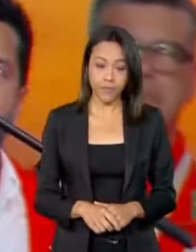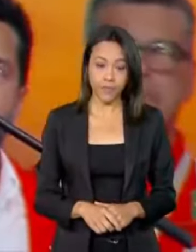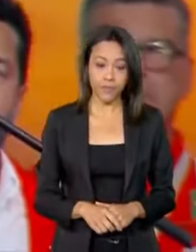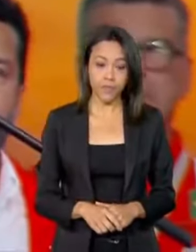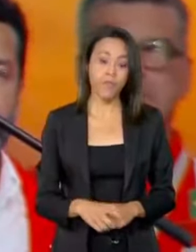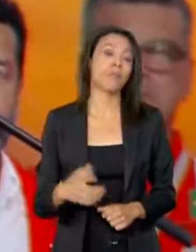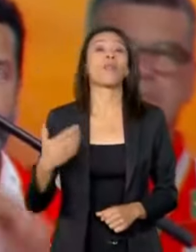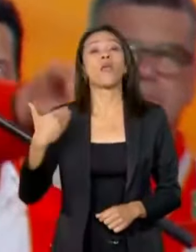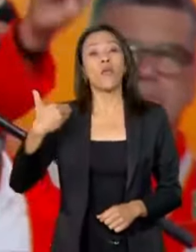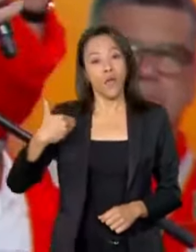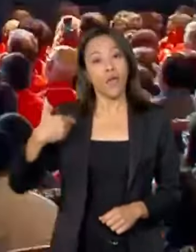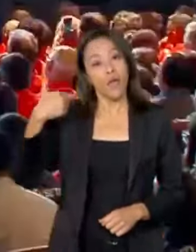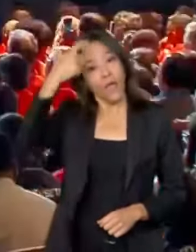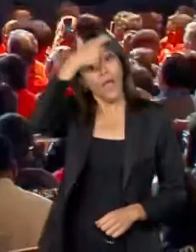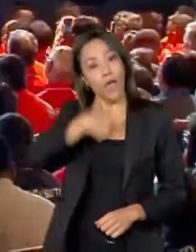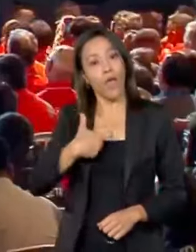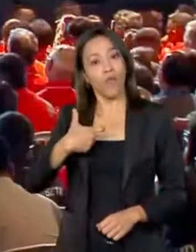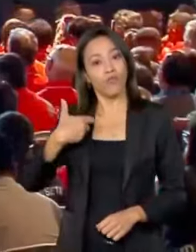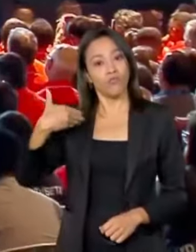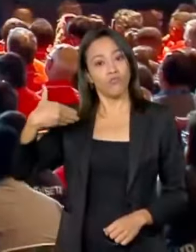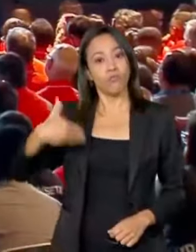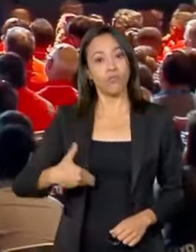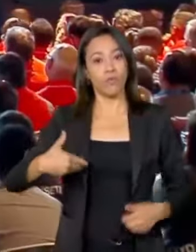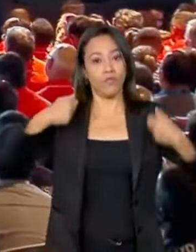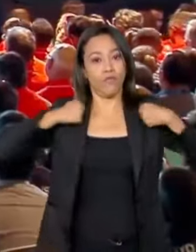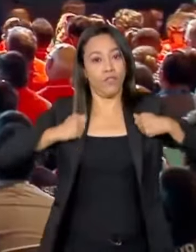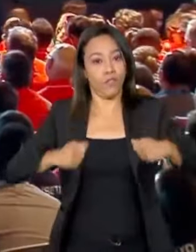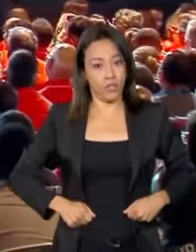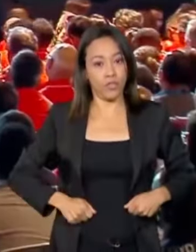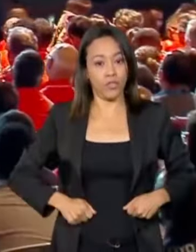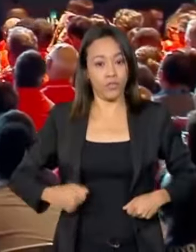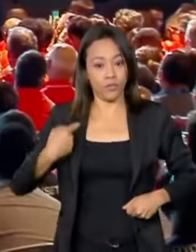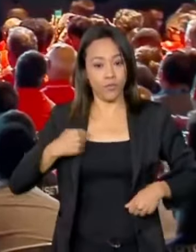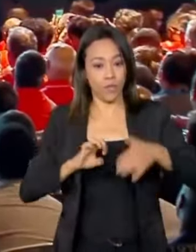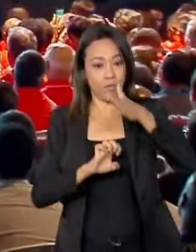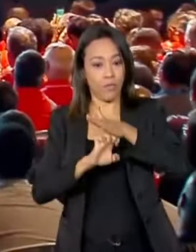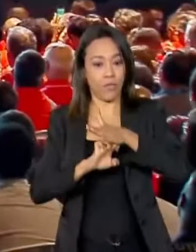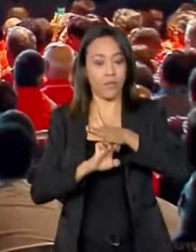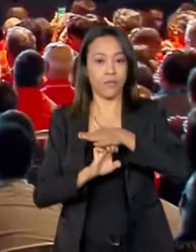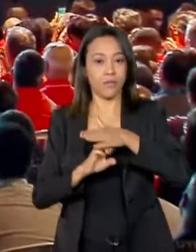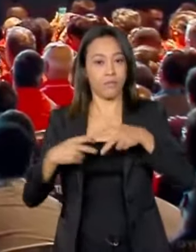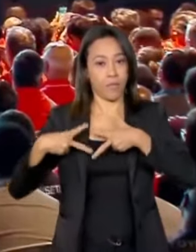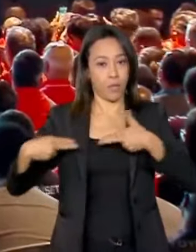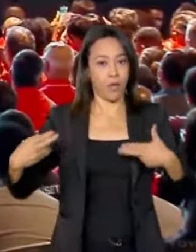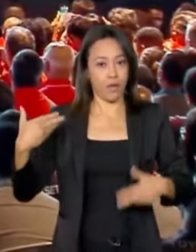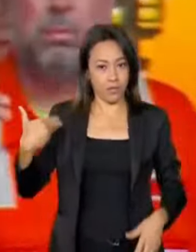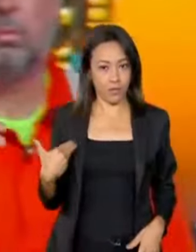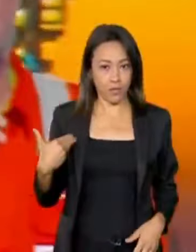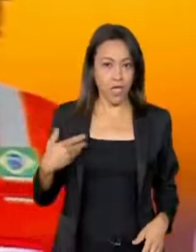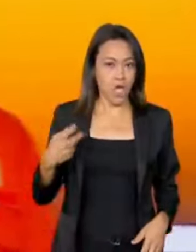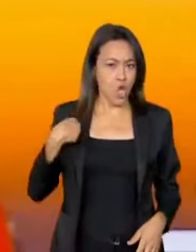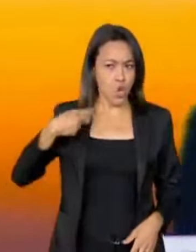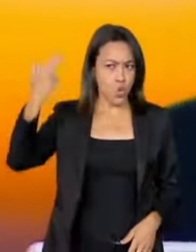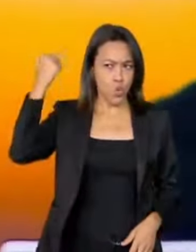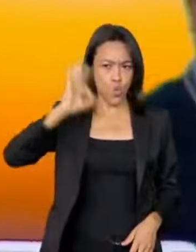Eu estou aqui com essa camisa da Petrobras, porque eu, embora não tenha sido